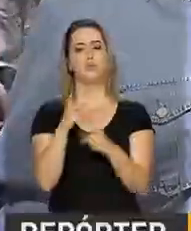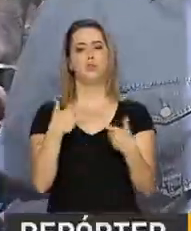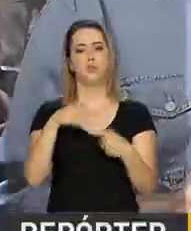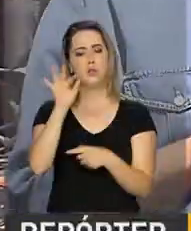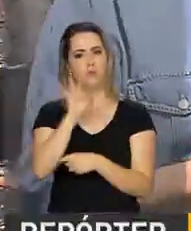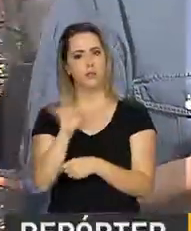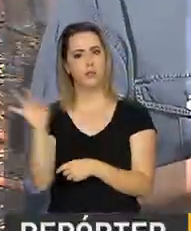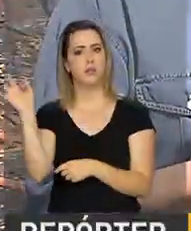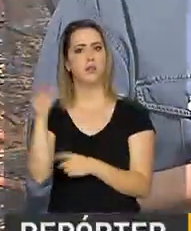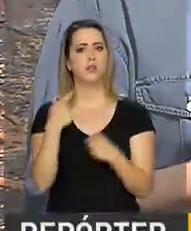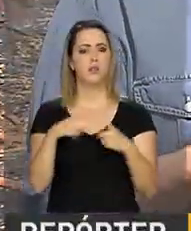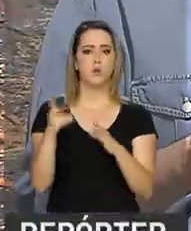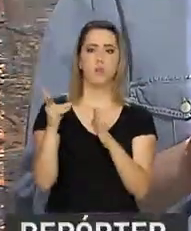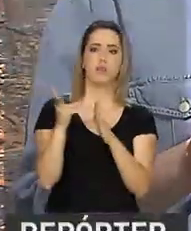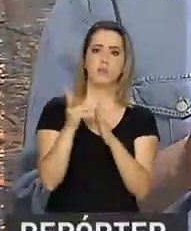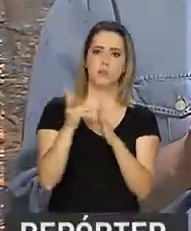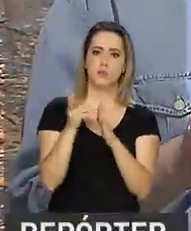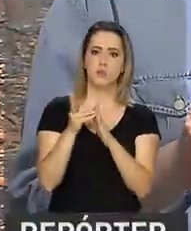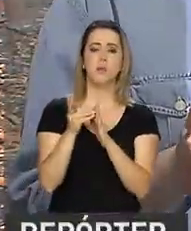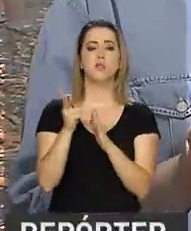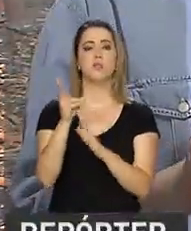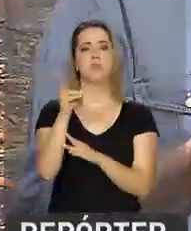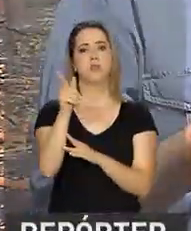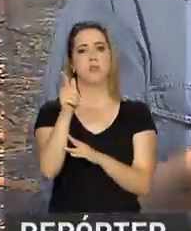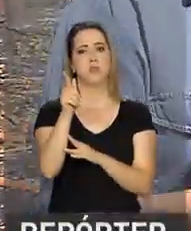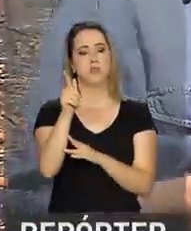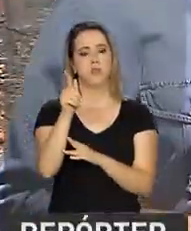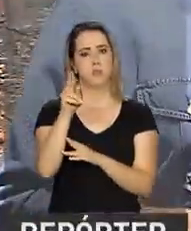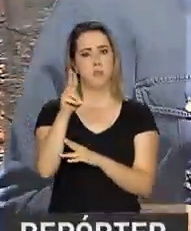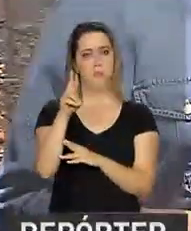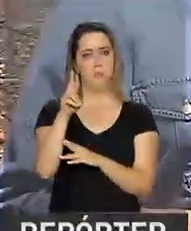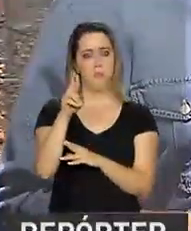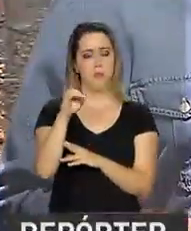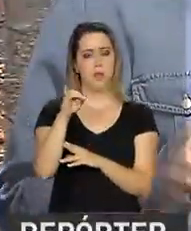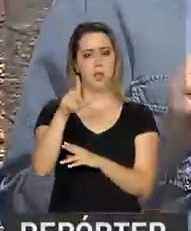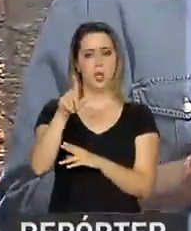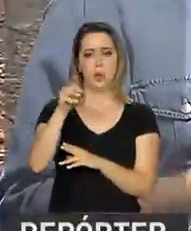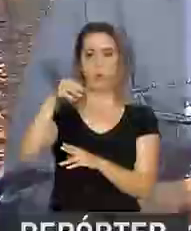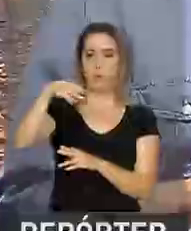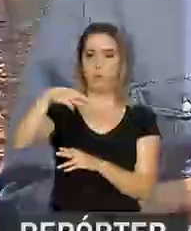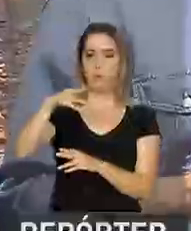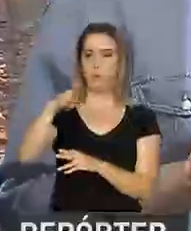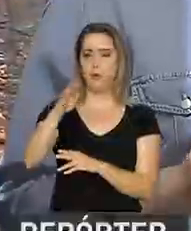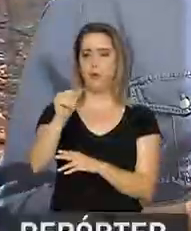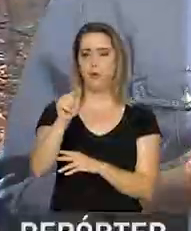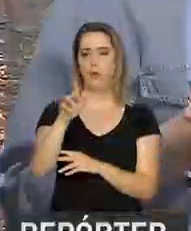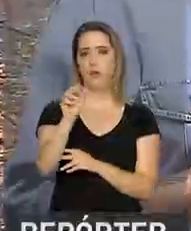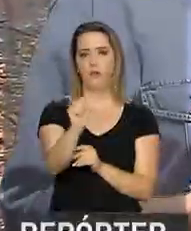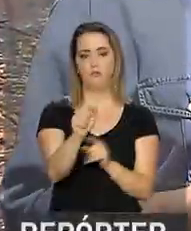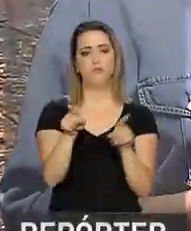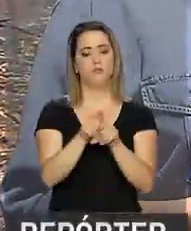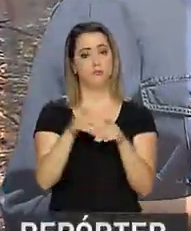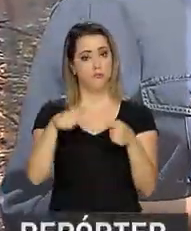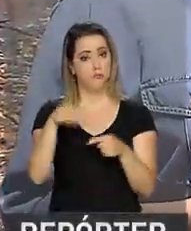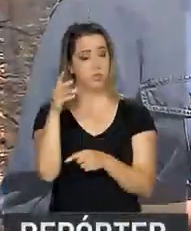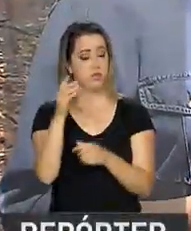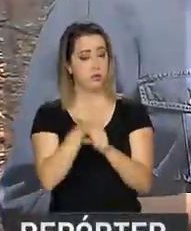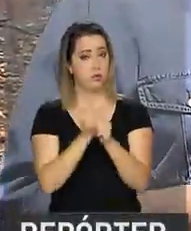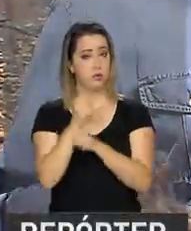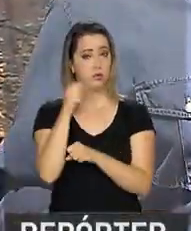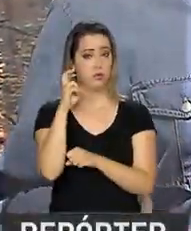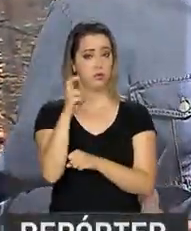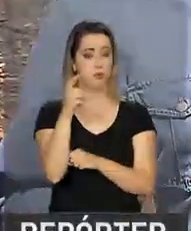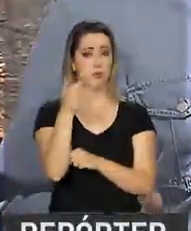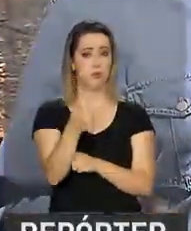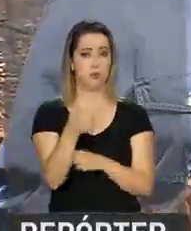federais terras indígenas e quilombolas e assentamentos rurais neste ano são 52 brigadas